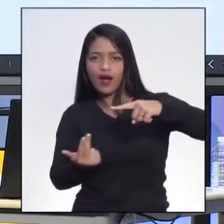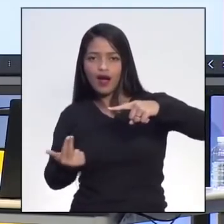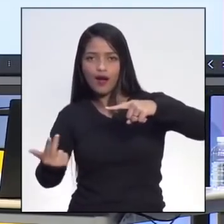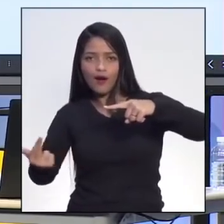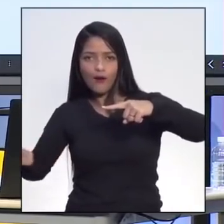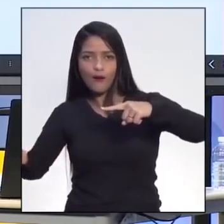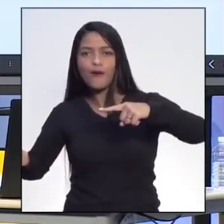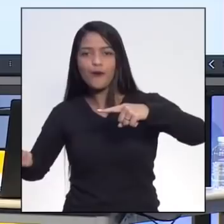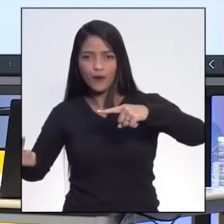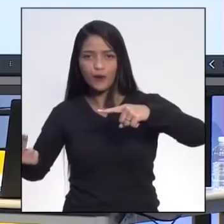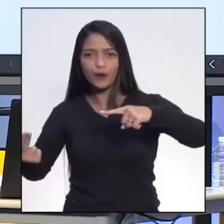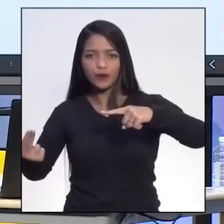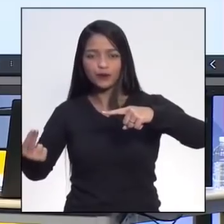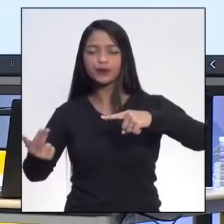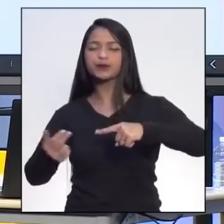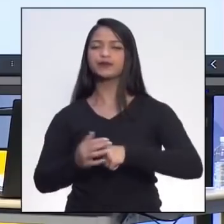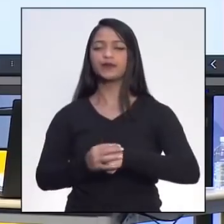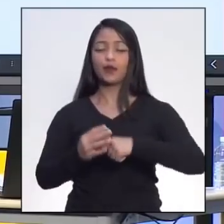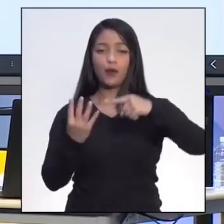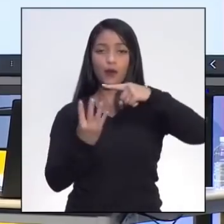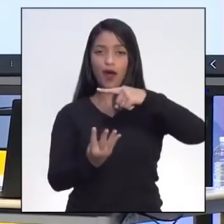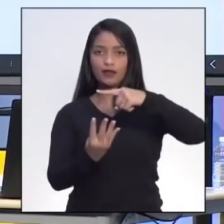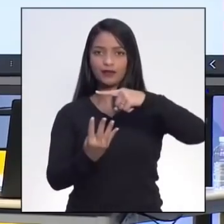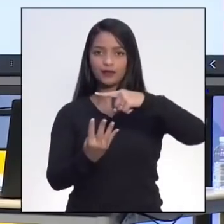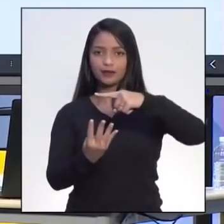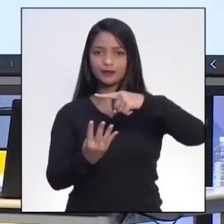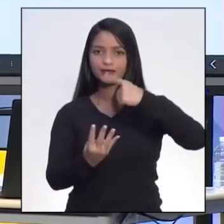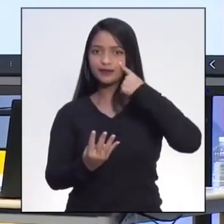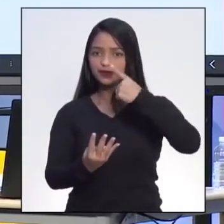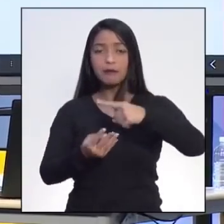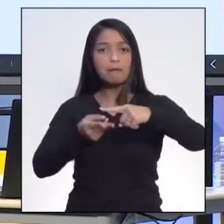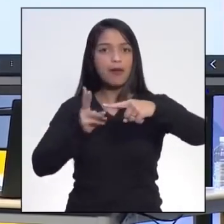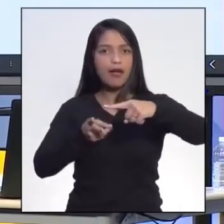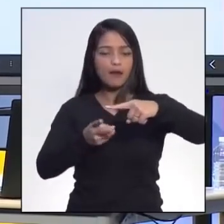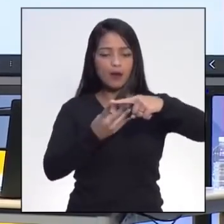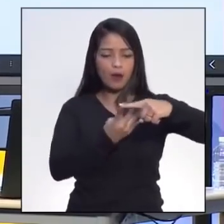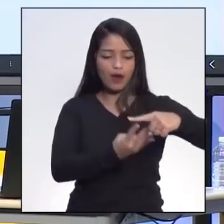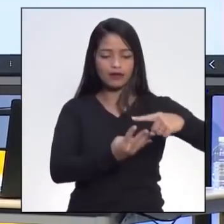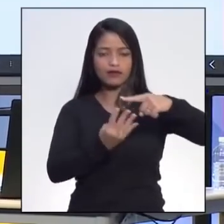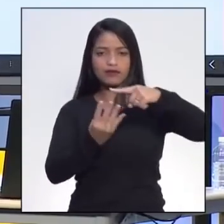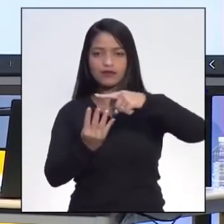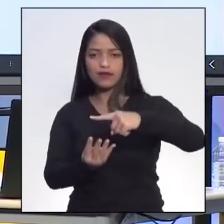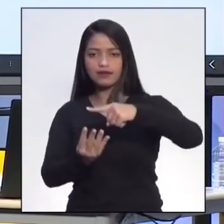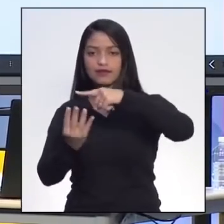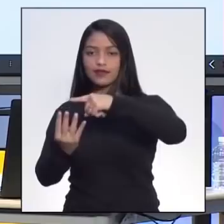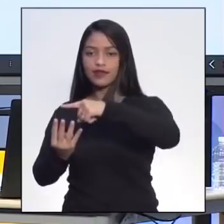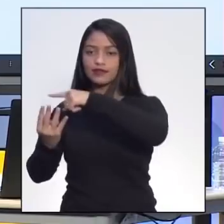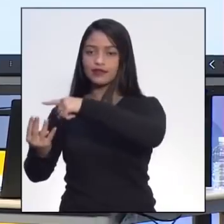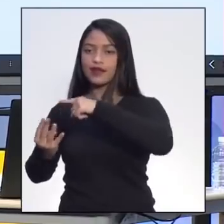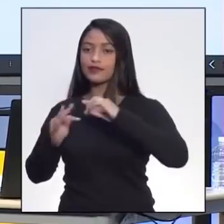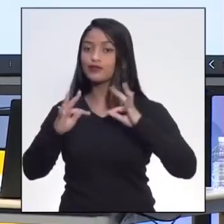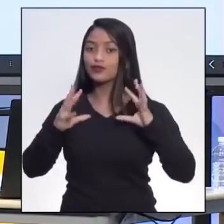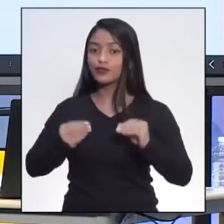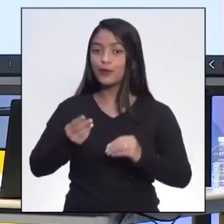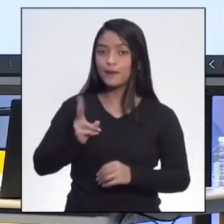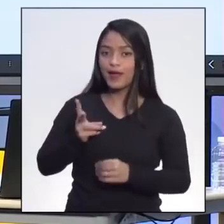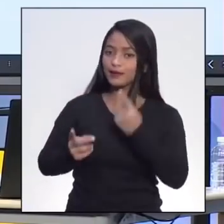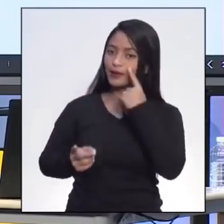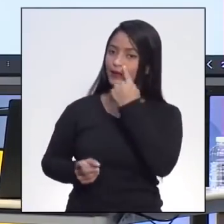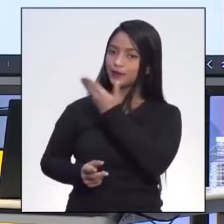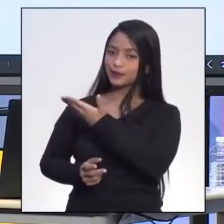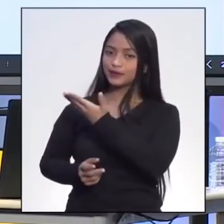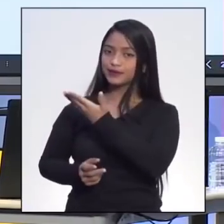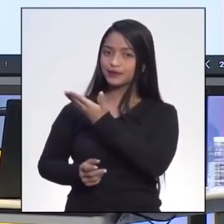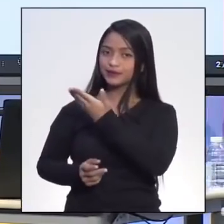aqui embaixo. 4. Observa que ele é o mesmo na primeira, na segunda, na terceira e na quarta. Então, o que eu vou